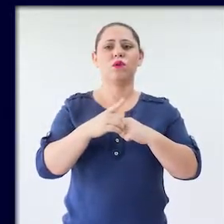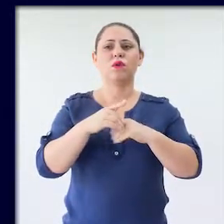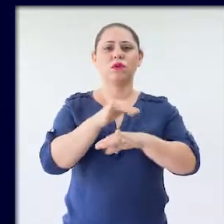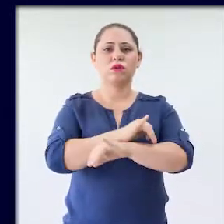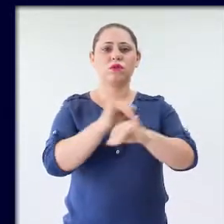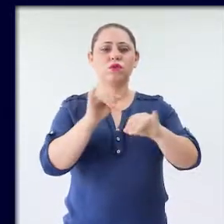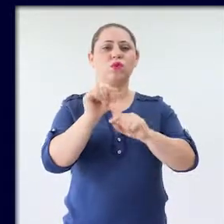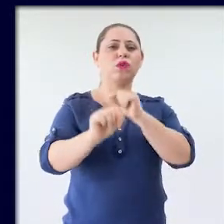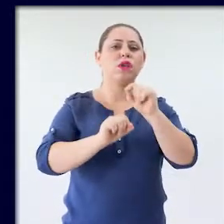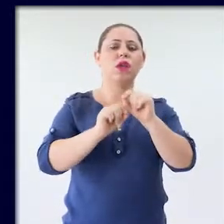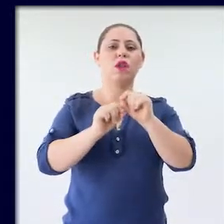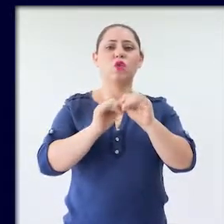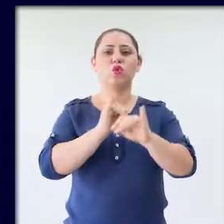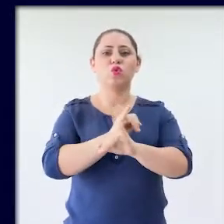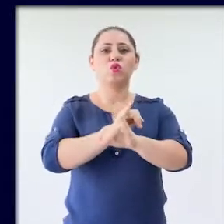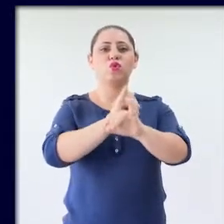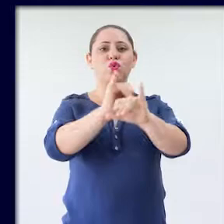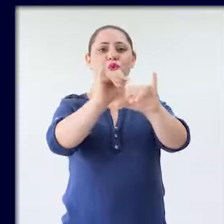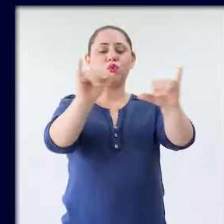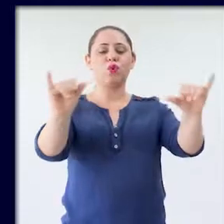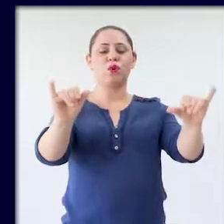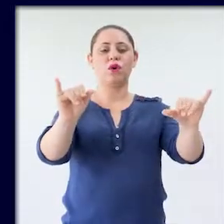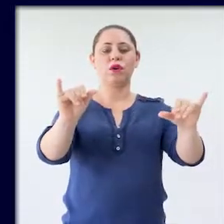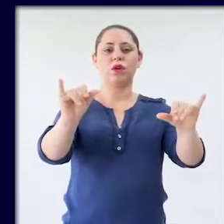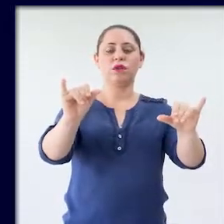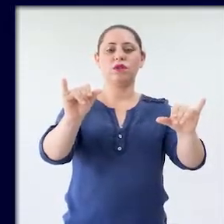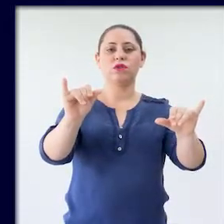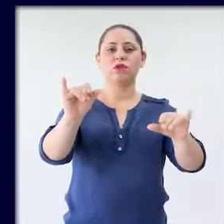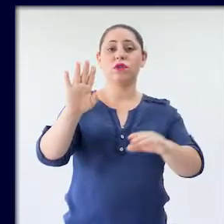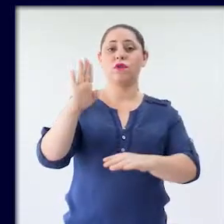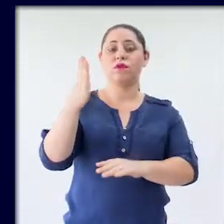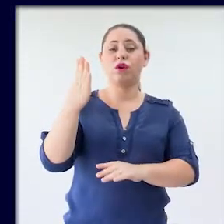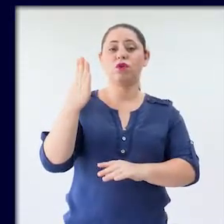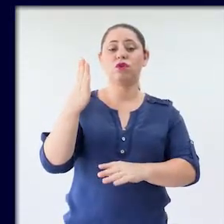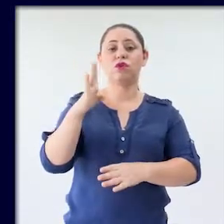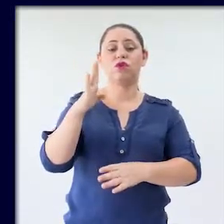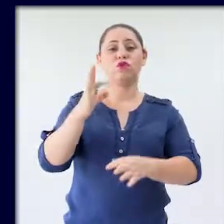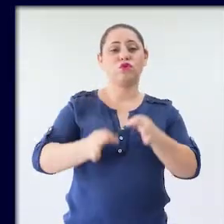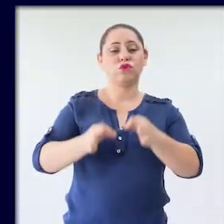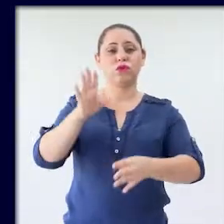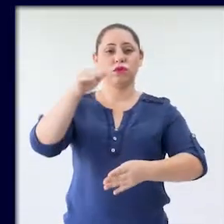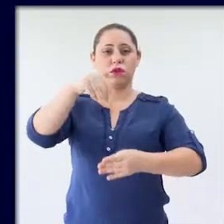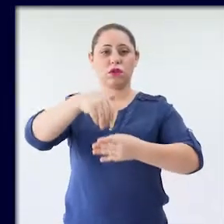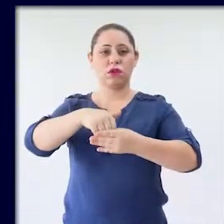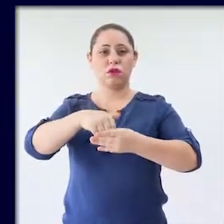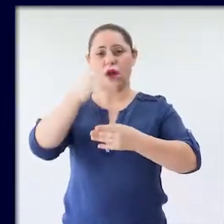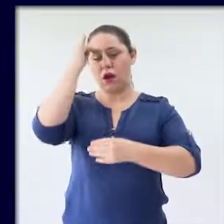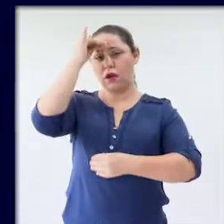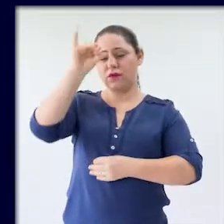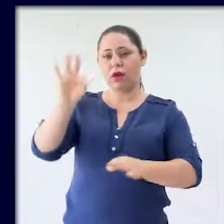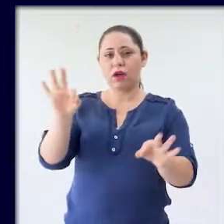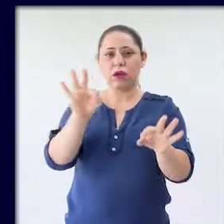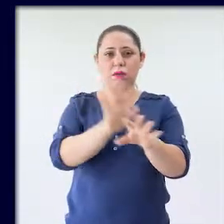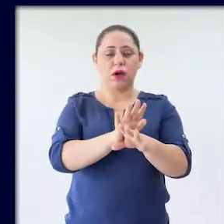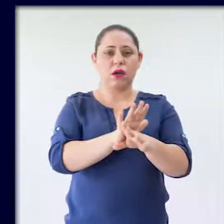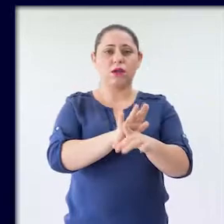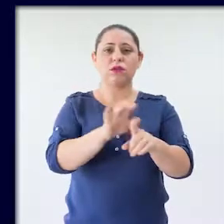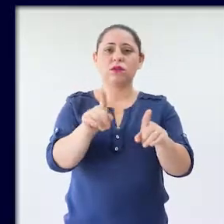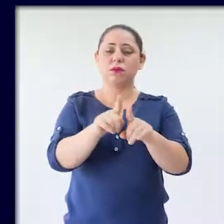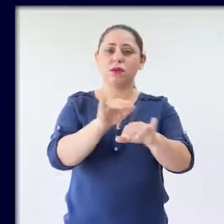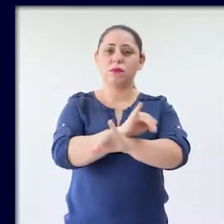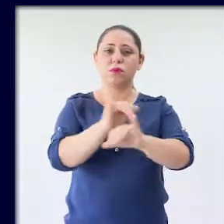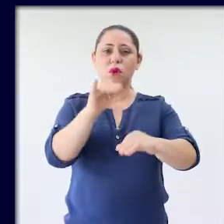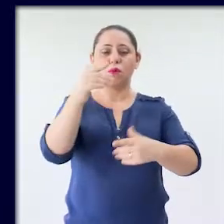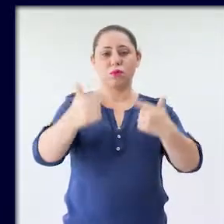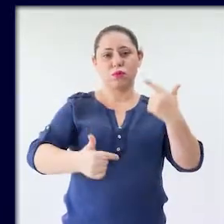às fake news. Quais são as estratégias que a Justiça Eleitoral adotará para combater elas e também as propagandas eleitorais irregulares